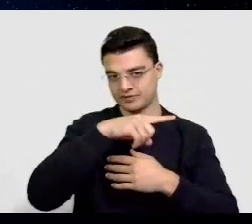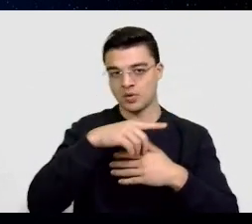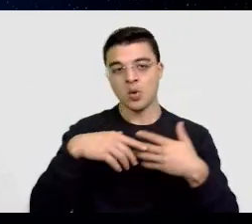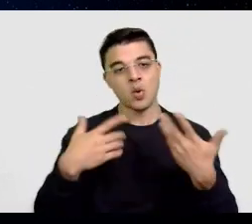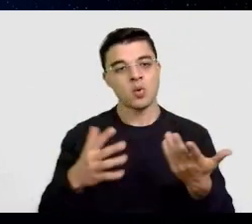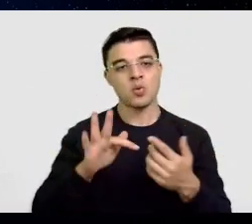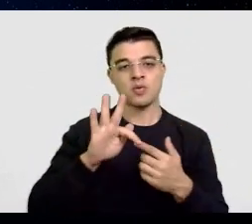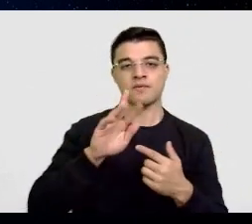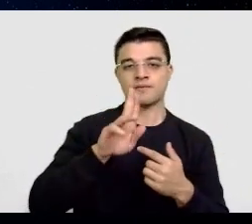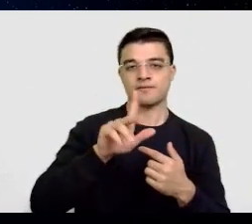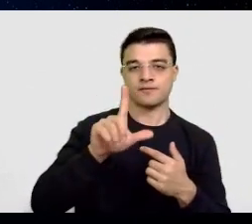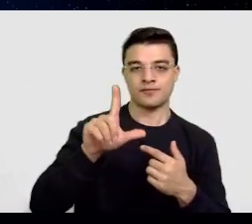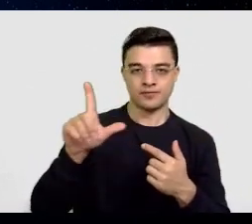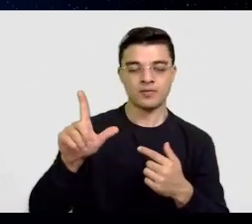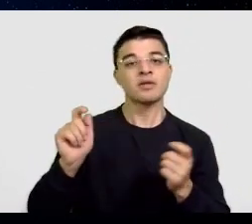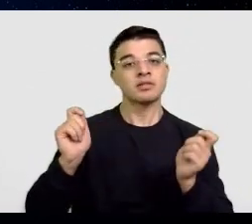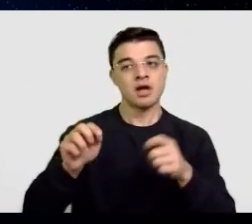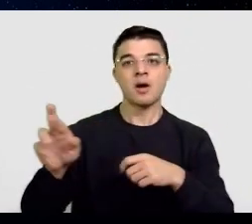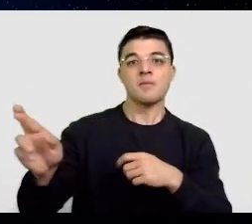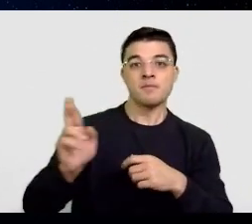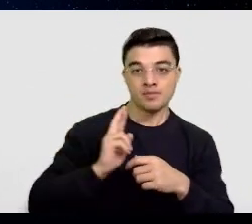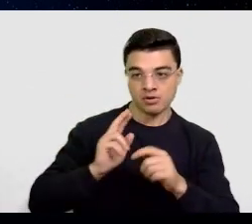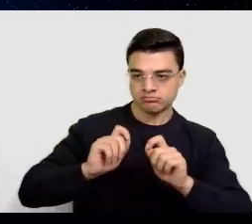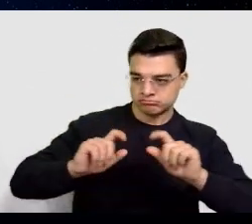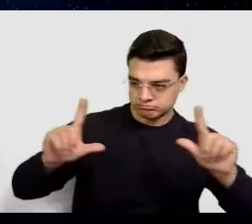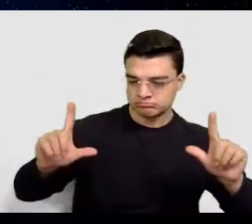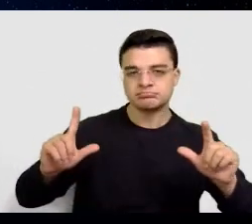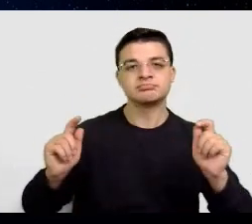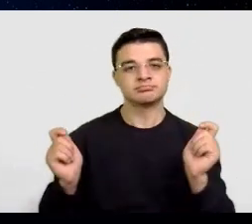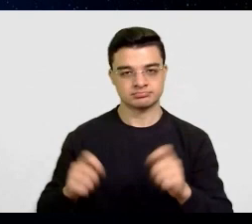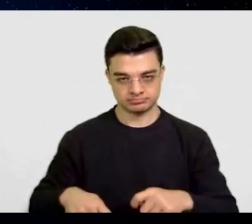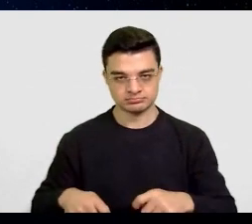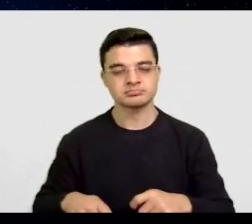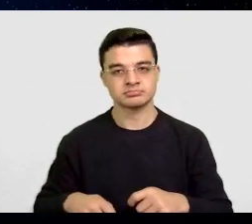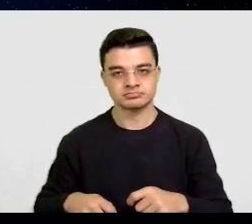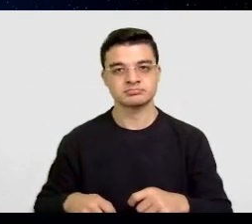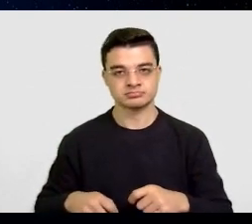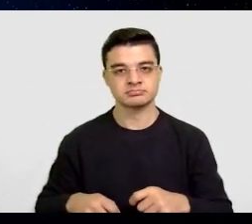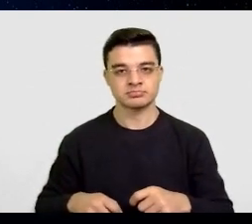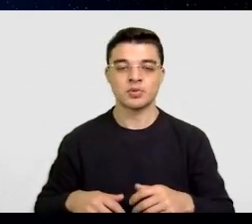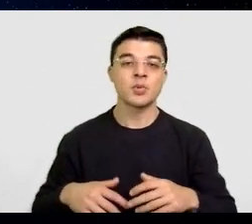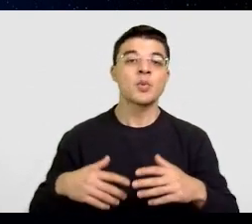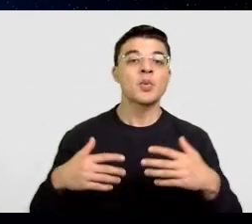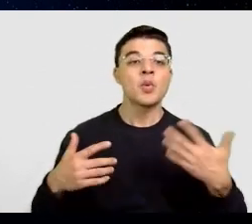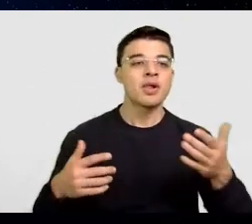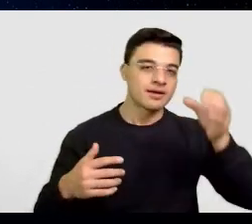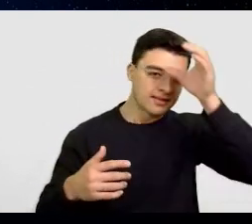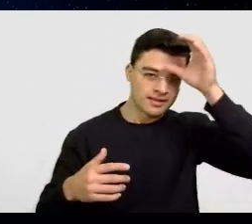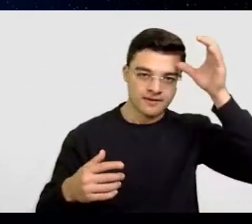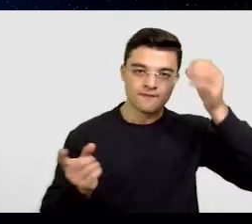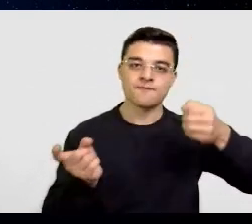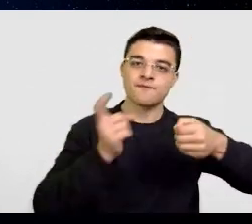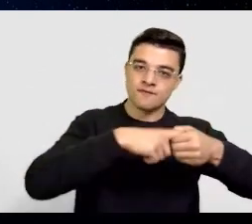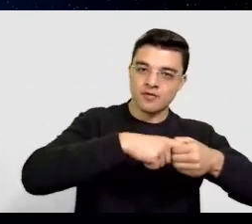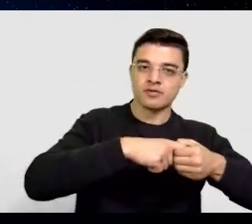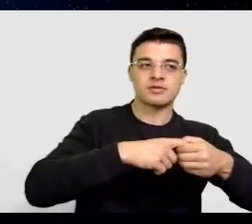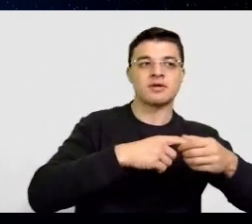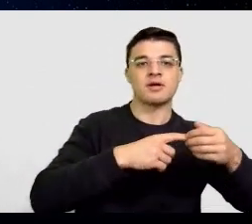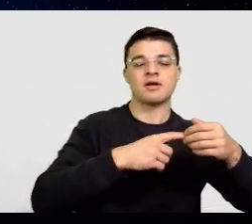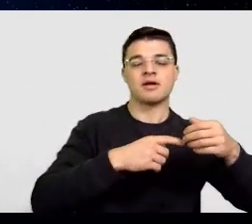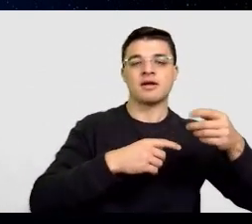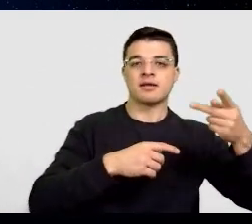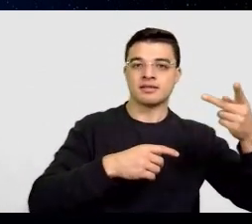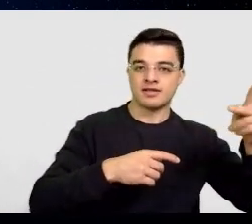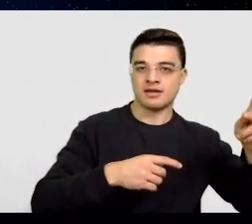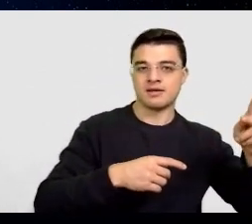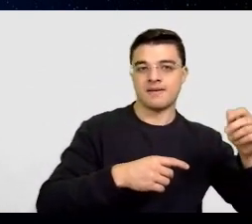que eu consigo ver, seja no log de erro, ou isso retorna para a aplicação do cliente, o resultado, né, da requisição que foi